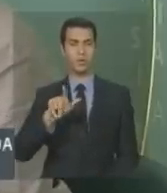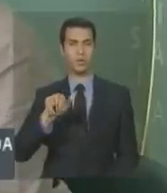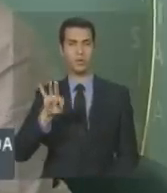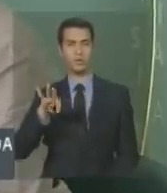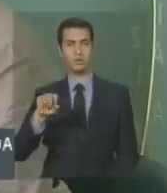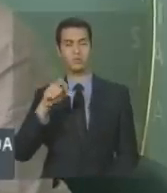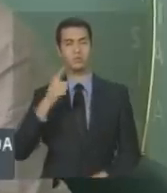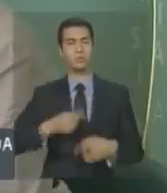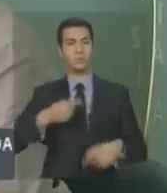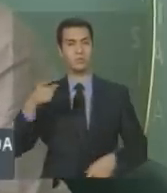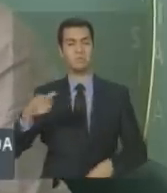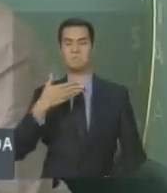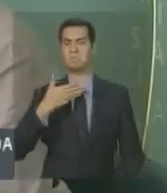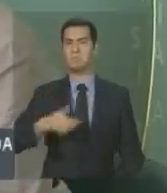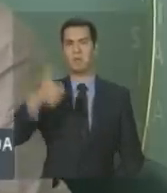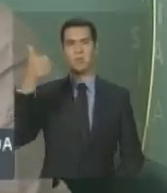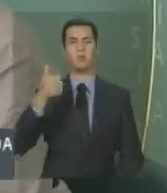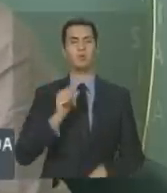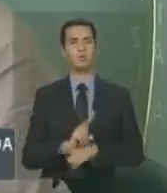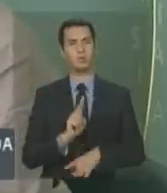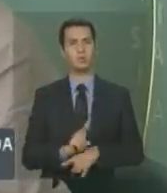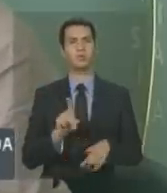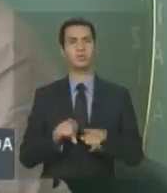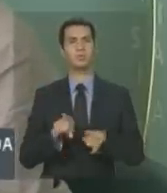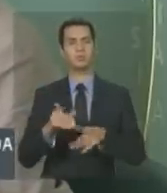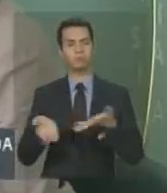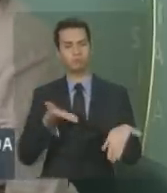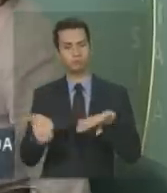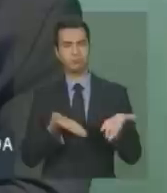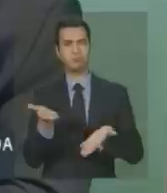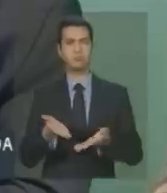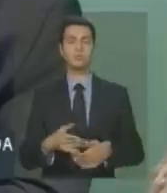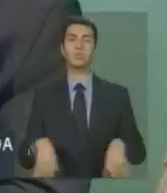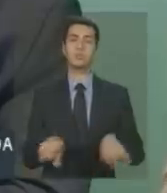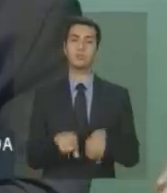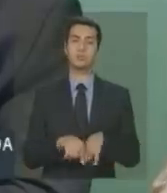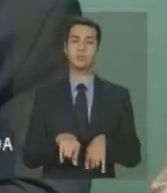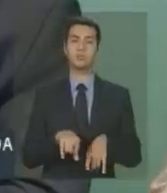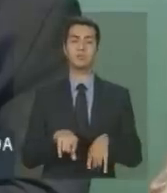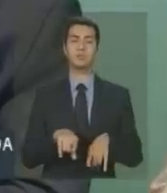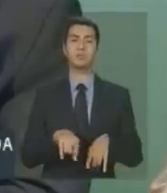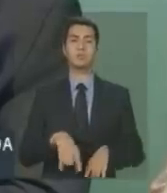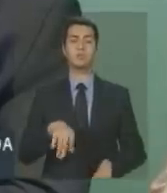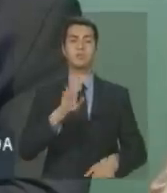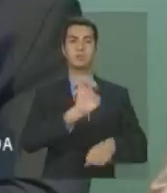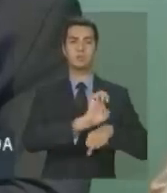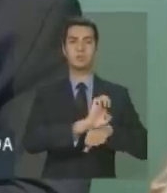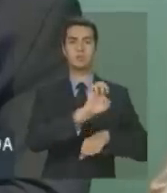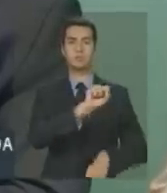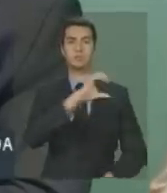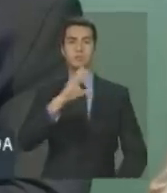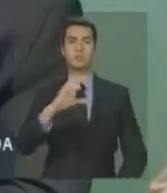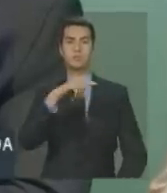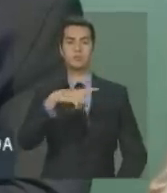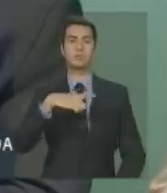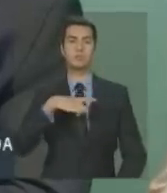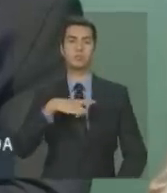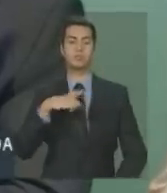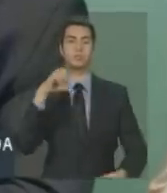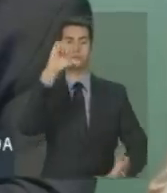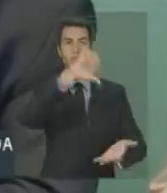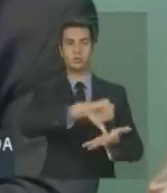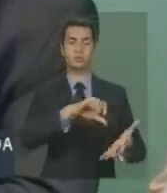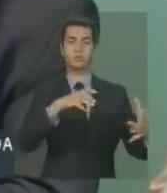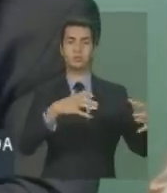cuidado e tratamento além do naip de Santa Catarina também que é um núcleo que cuida especificamente dessas